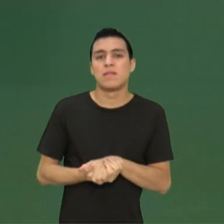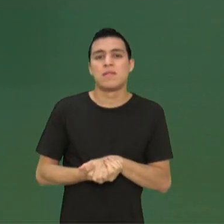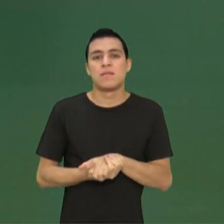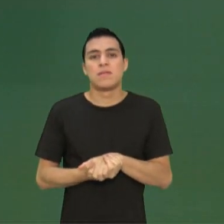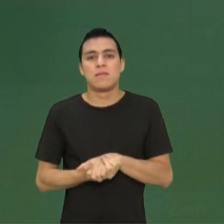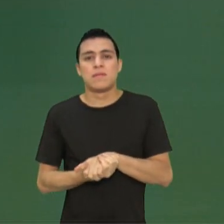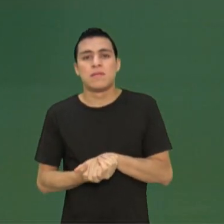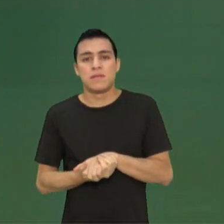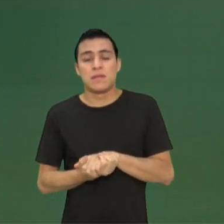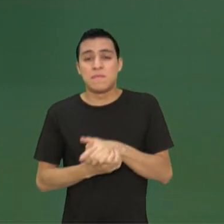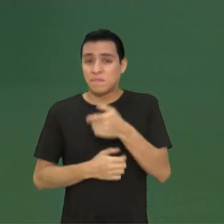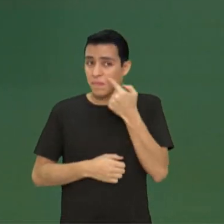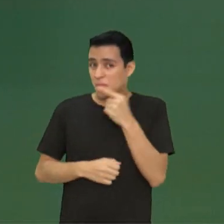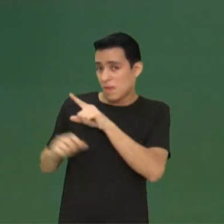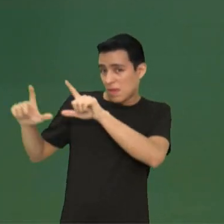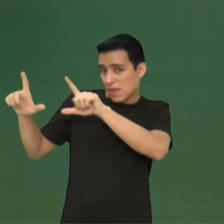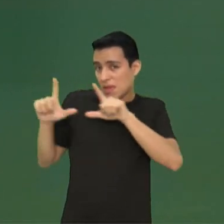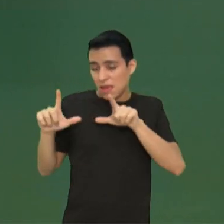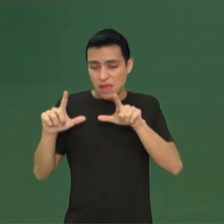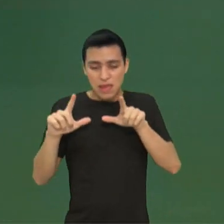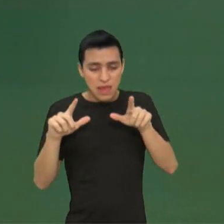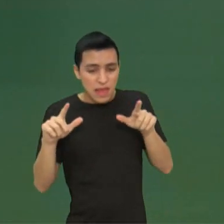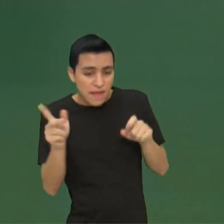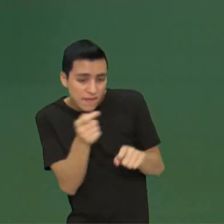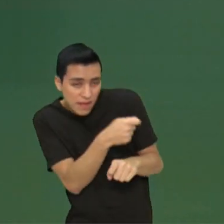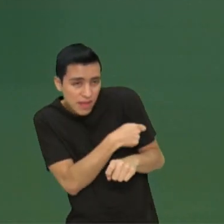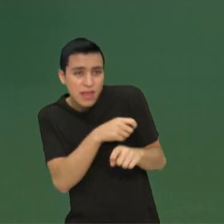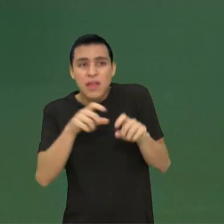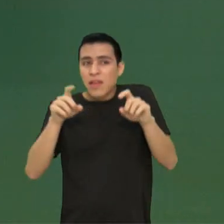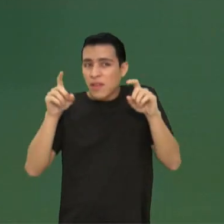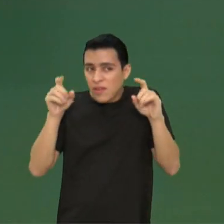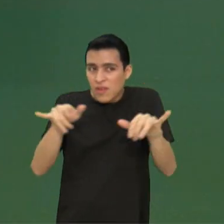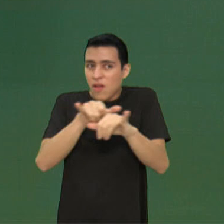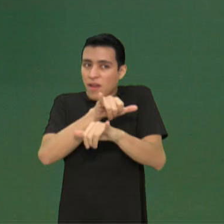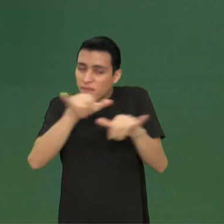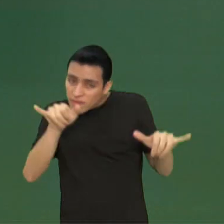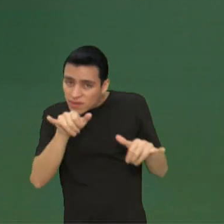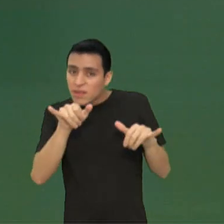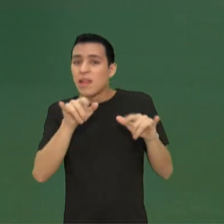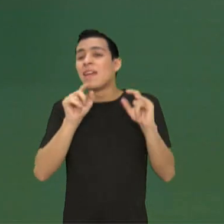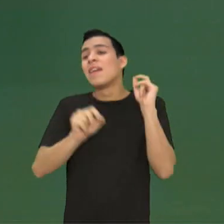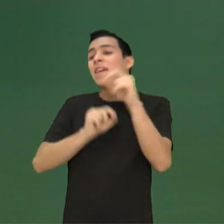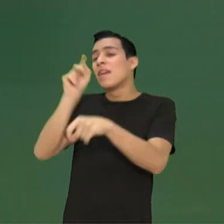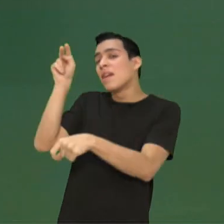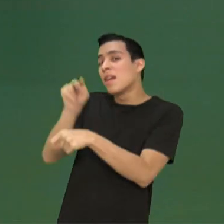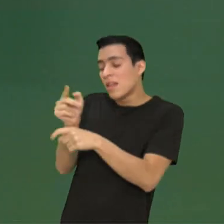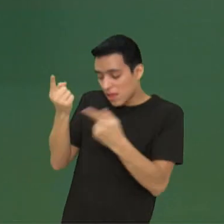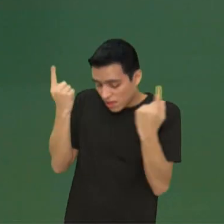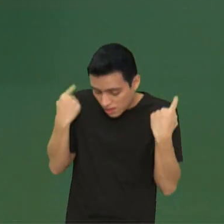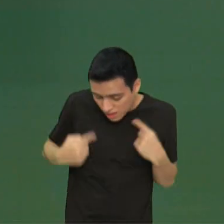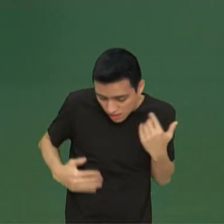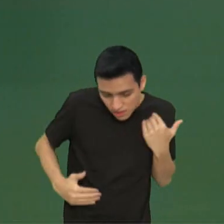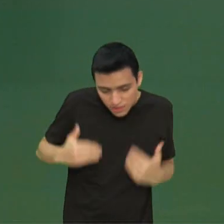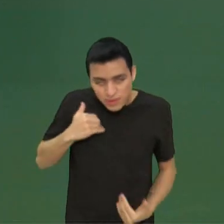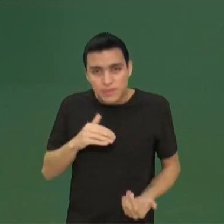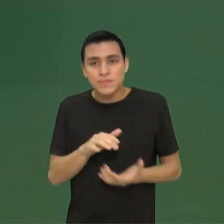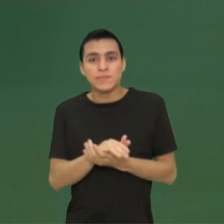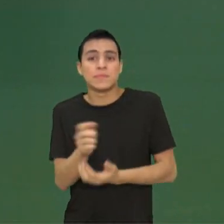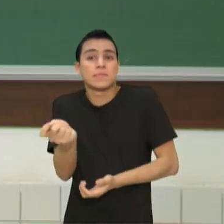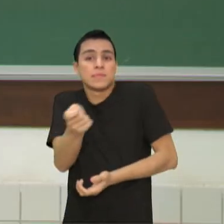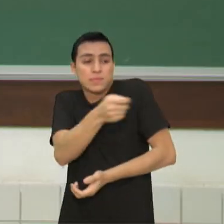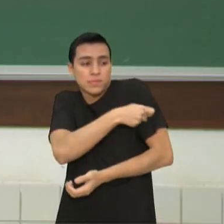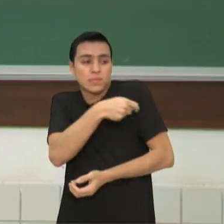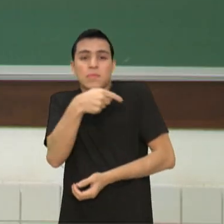Voltando para cá. Vacina só avisa. Quem protege é o sistema imunológico. A vacina,